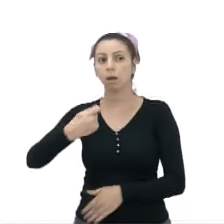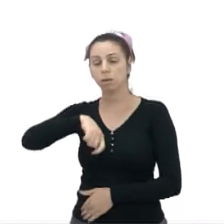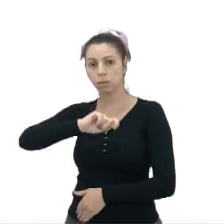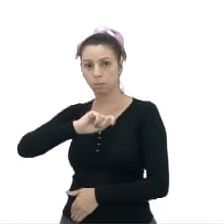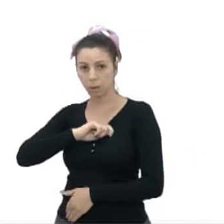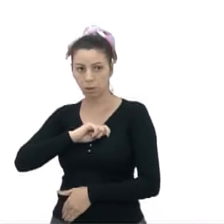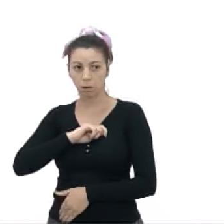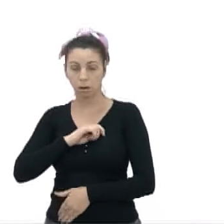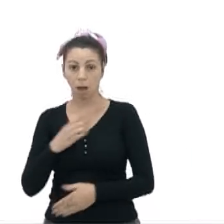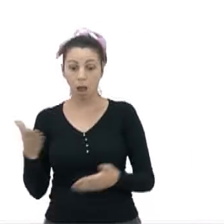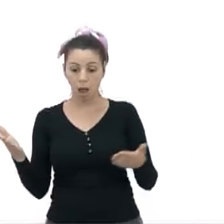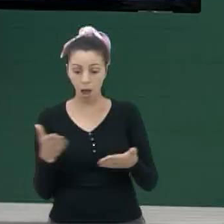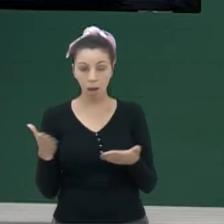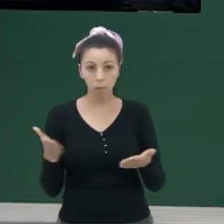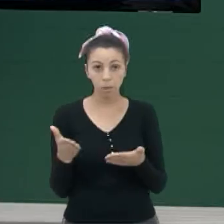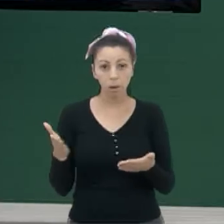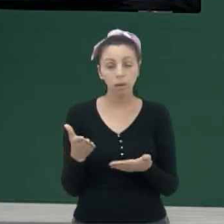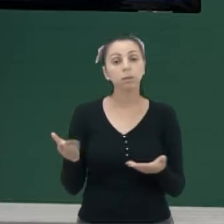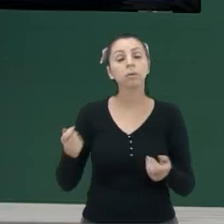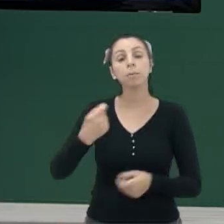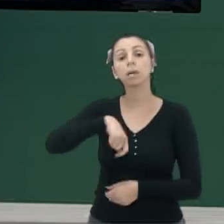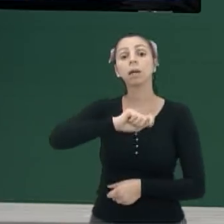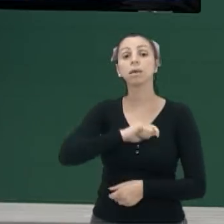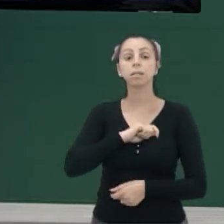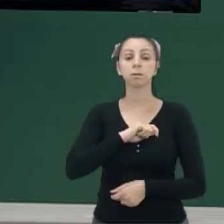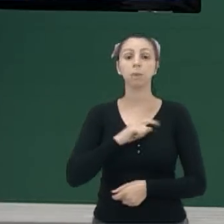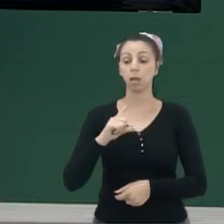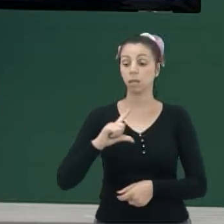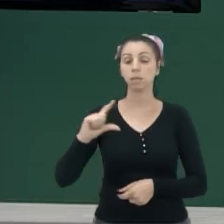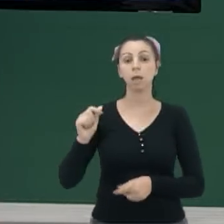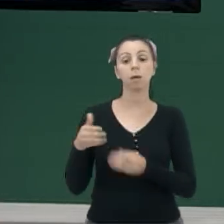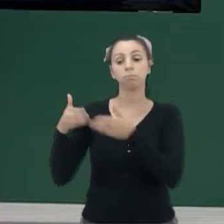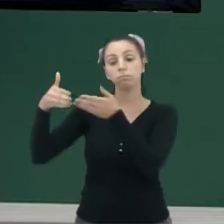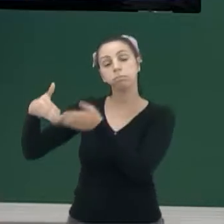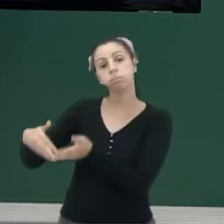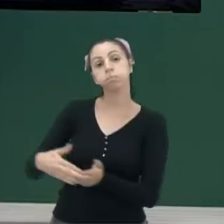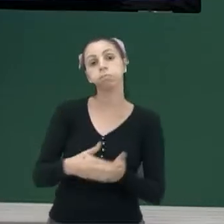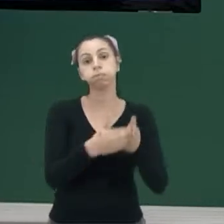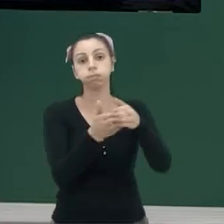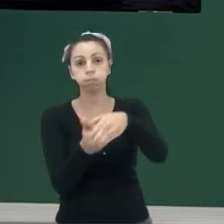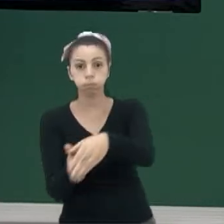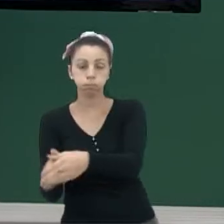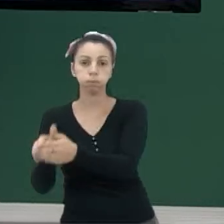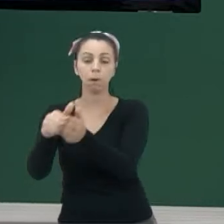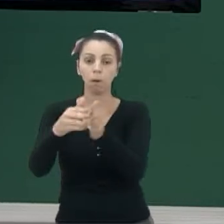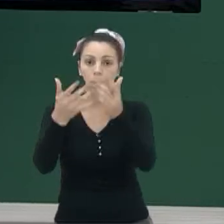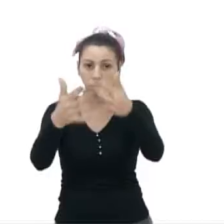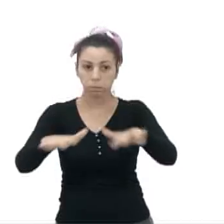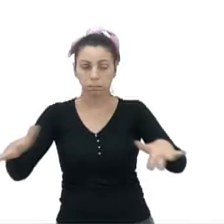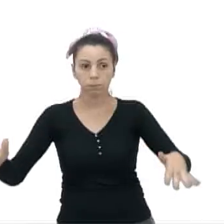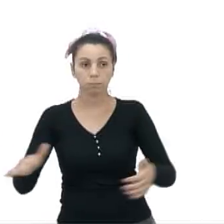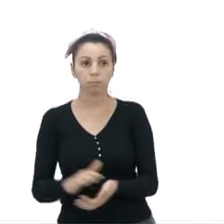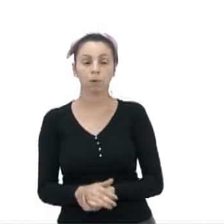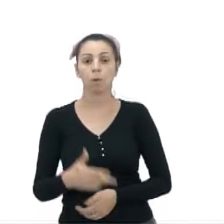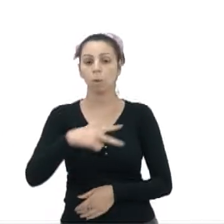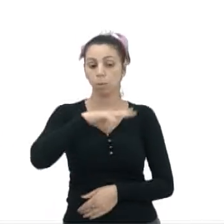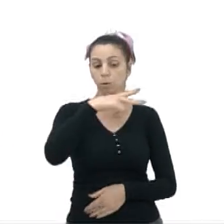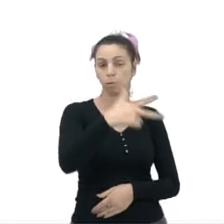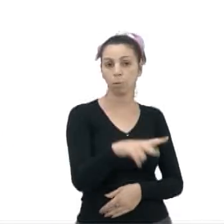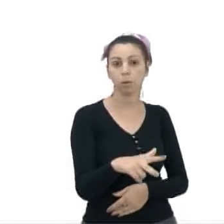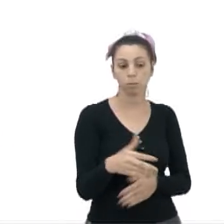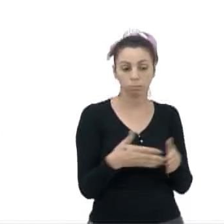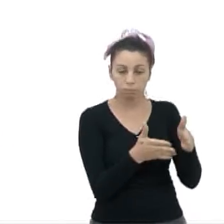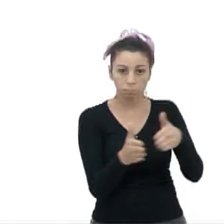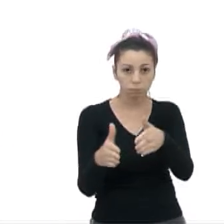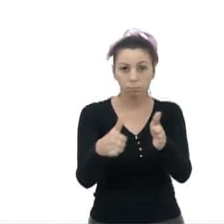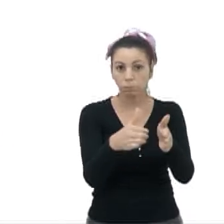pioneirismo português, agora a gente vai ver como a Espanha também sai para fazer as suas rotas marítimas. Tá? Enquanto os portugueses buscavam um caminho